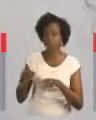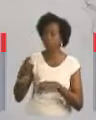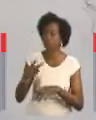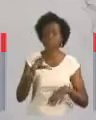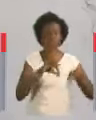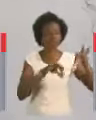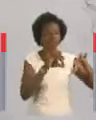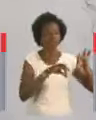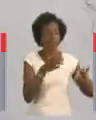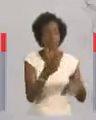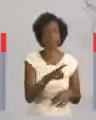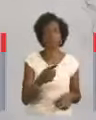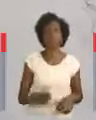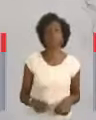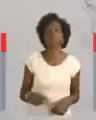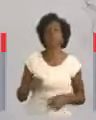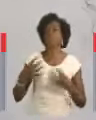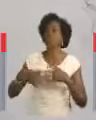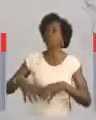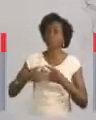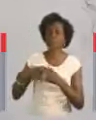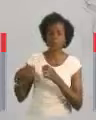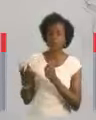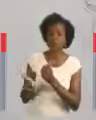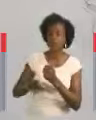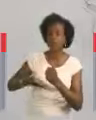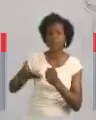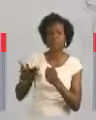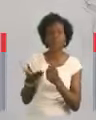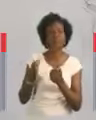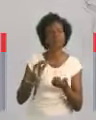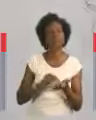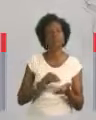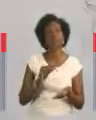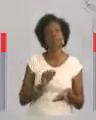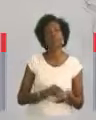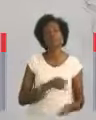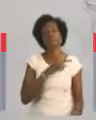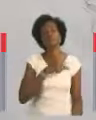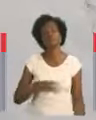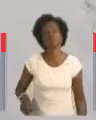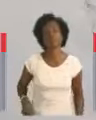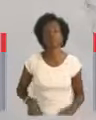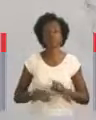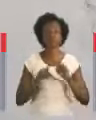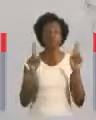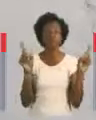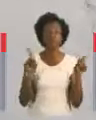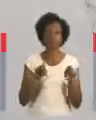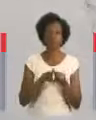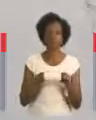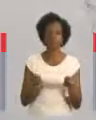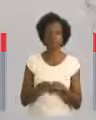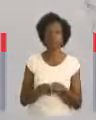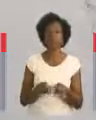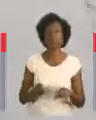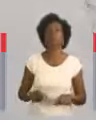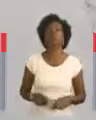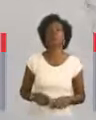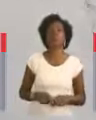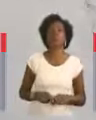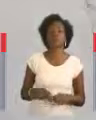oficinas não tem os equipamentos básicos básicos seu presente mas Além disso como se não fosse